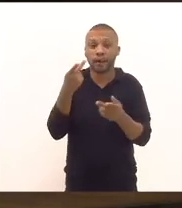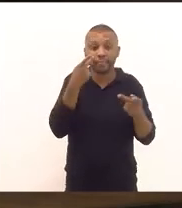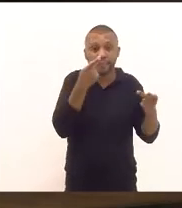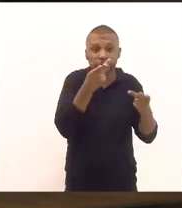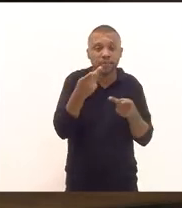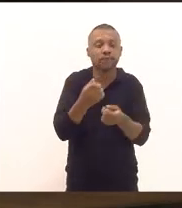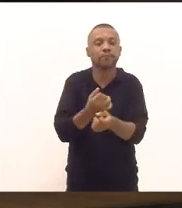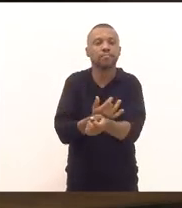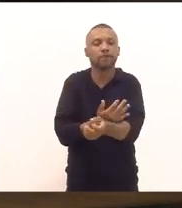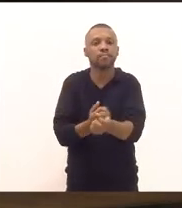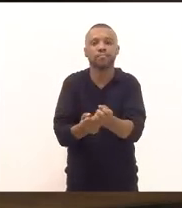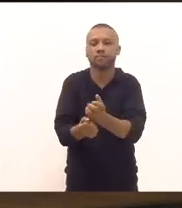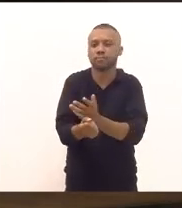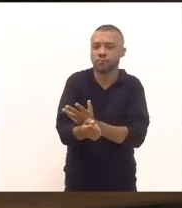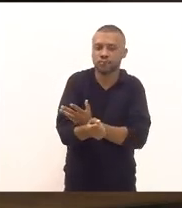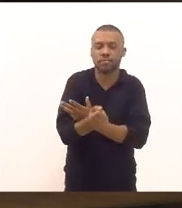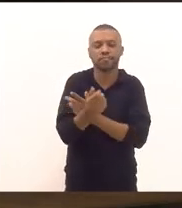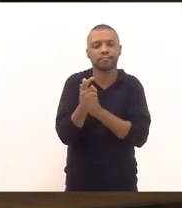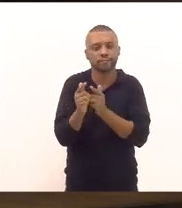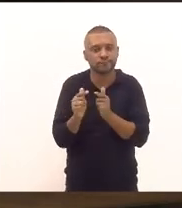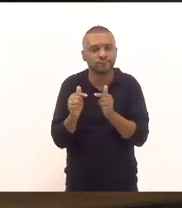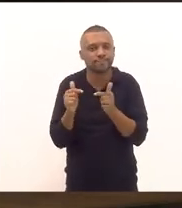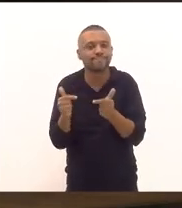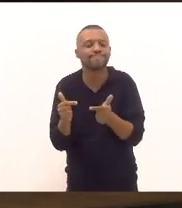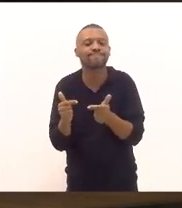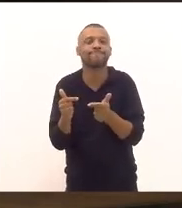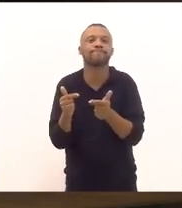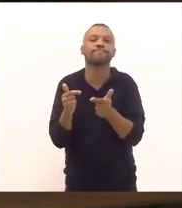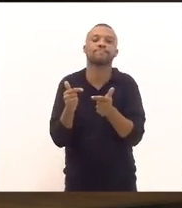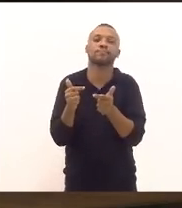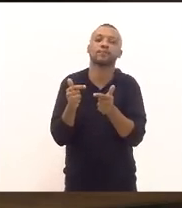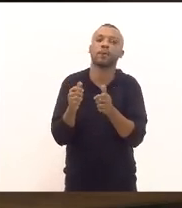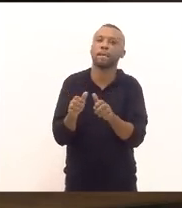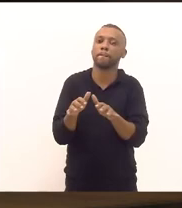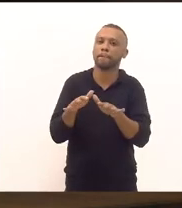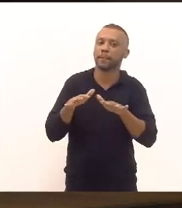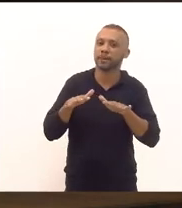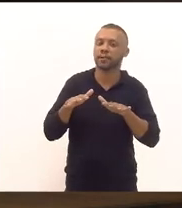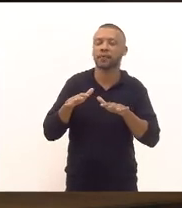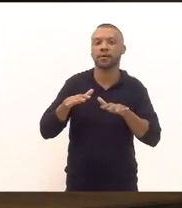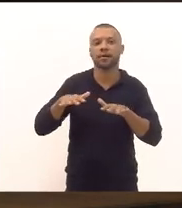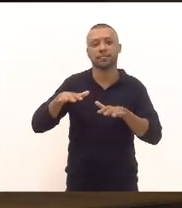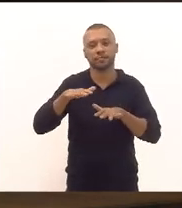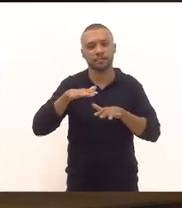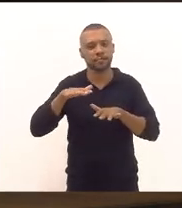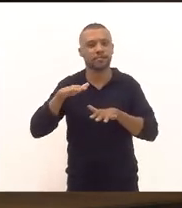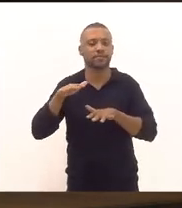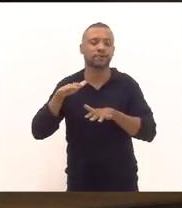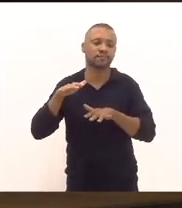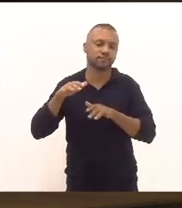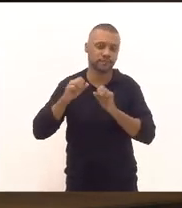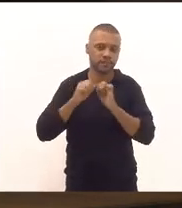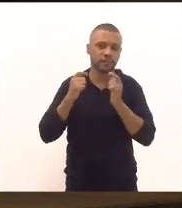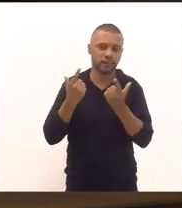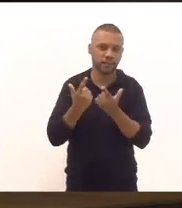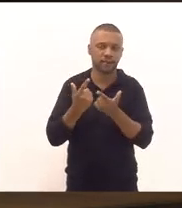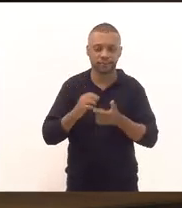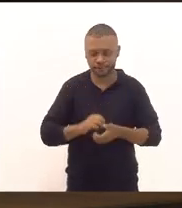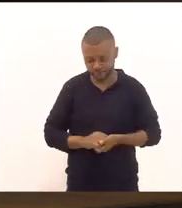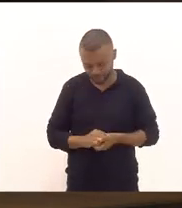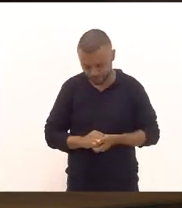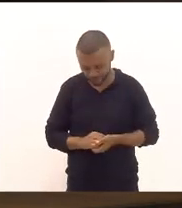visita mais emocionada que faço a ao plenário da Assembleia Legislativa e o que eu queria